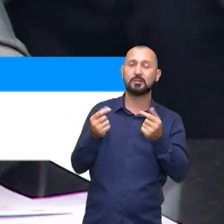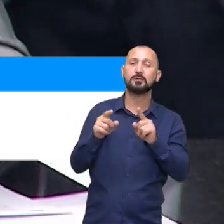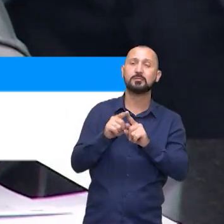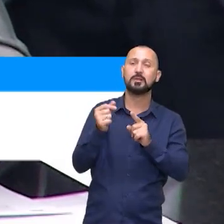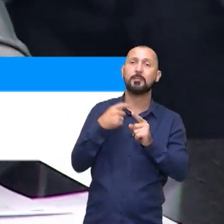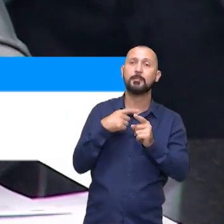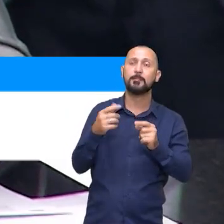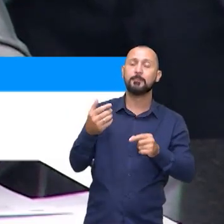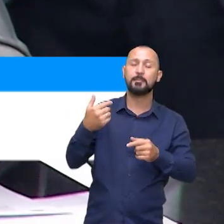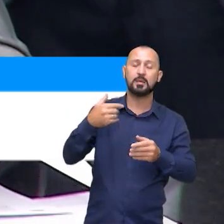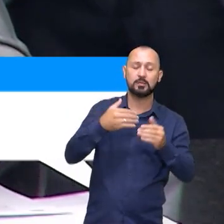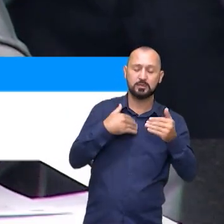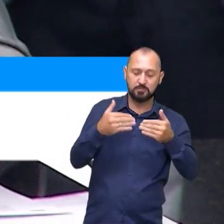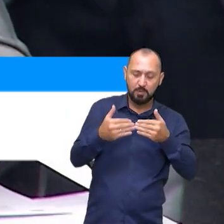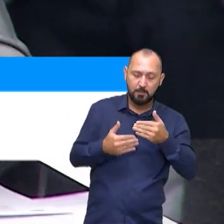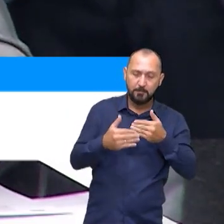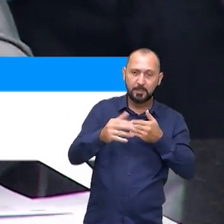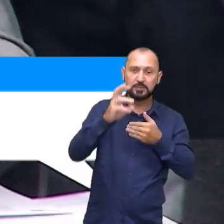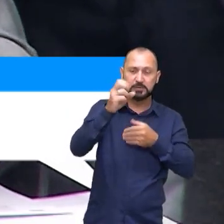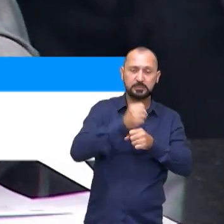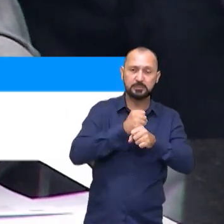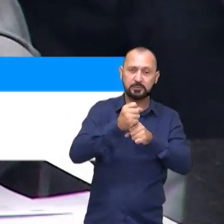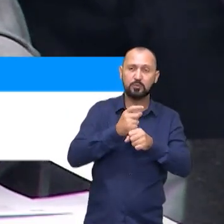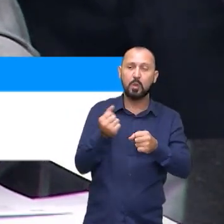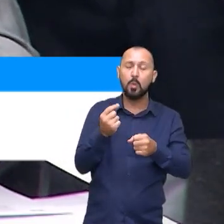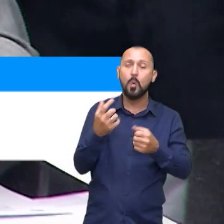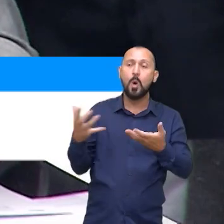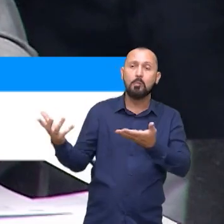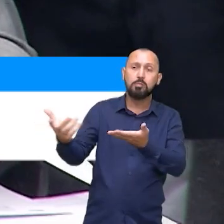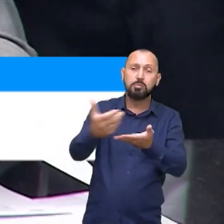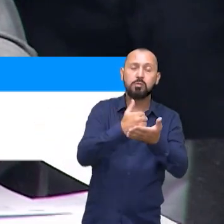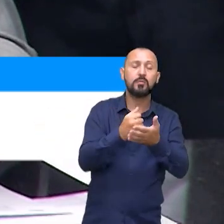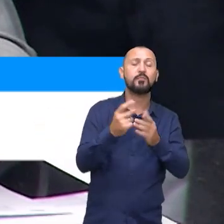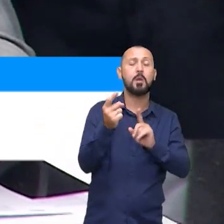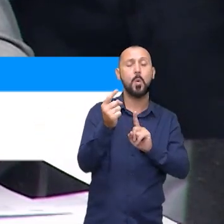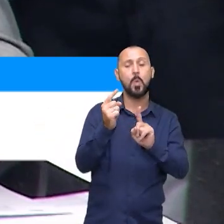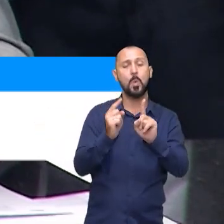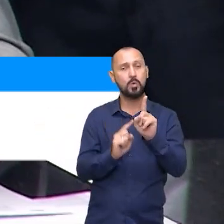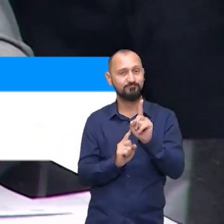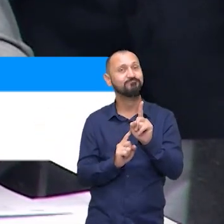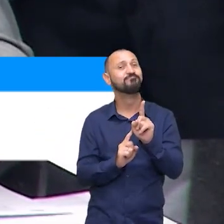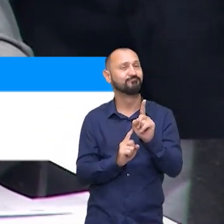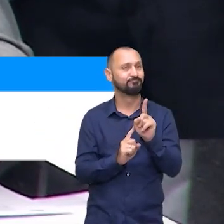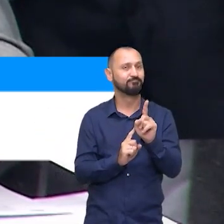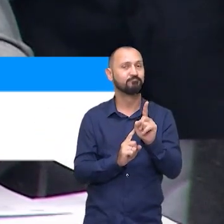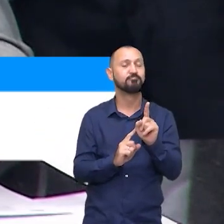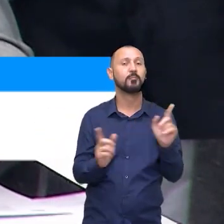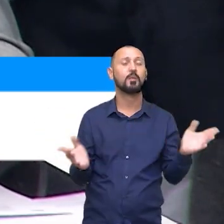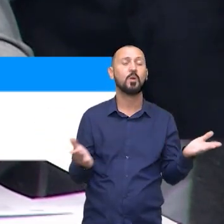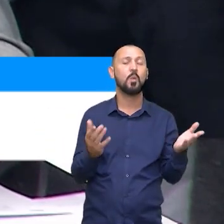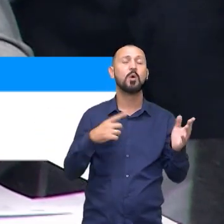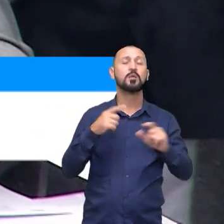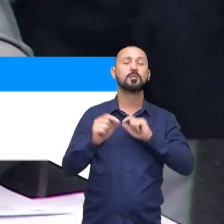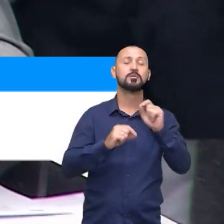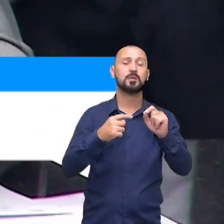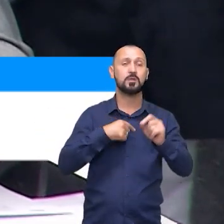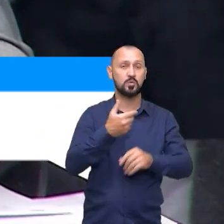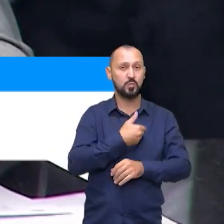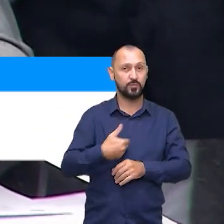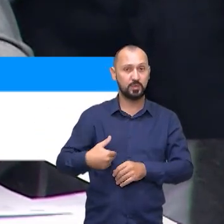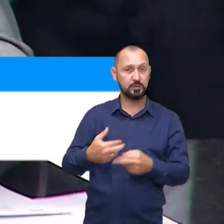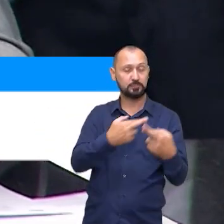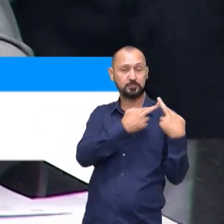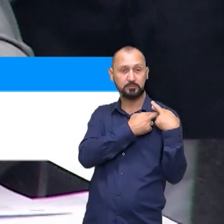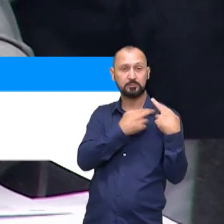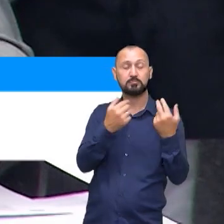e pela queda na arrecadação durante a vigência do regime de limitação de gastos. Pois bem, naquilo que se refere à competência do governador